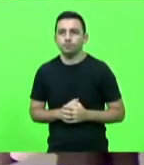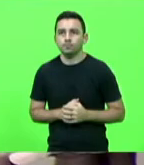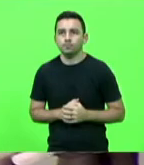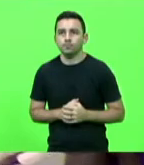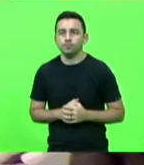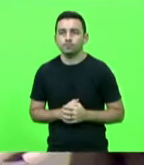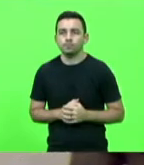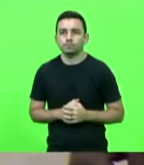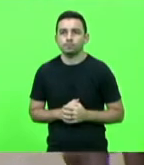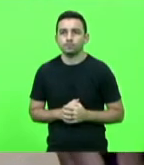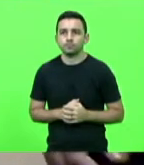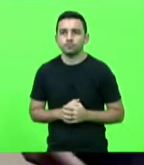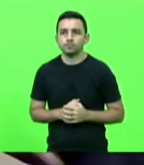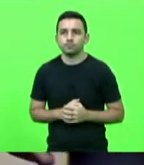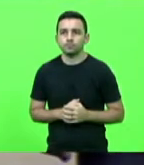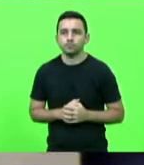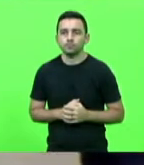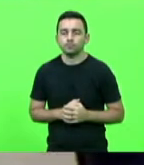Ainda temos.